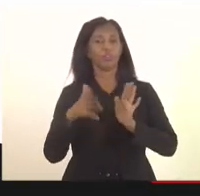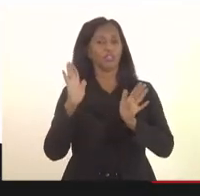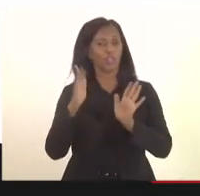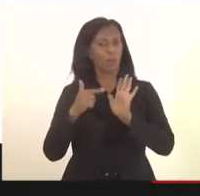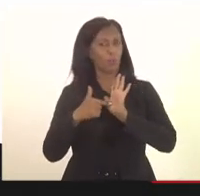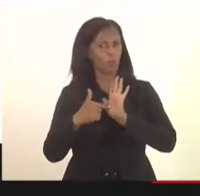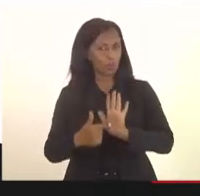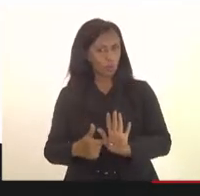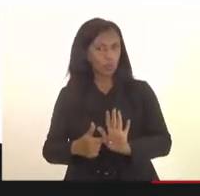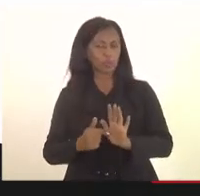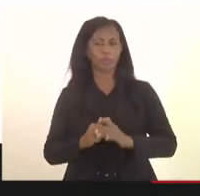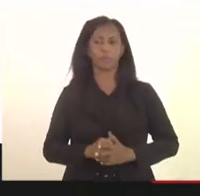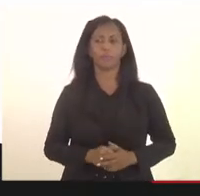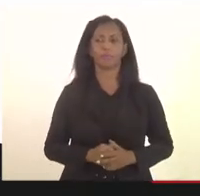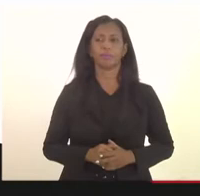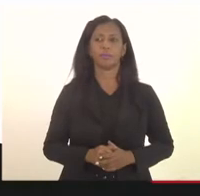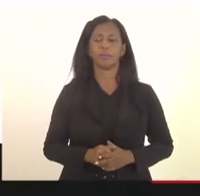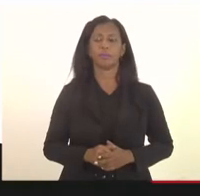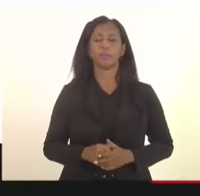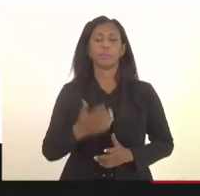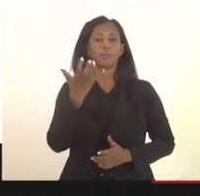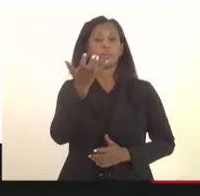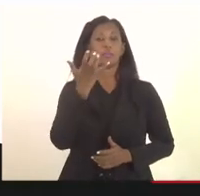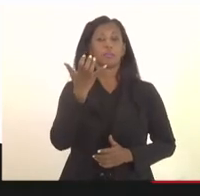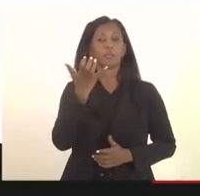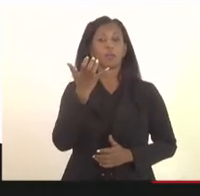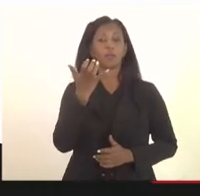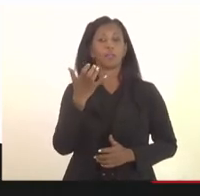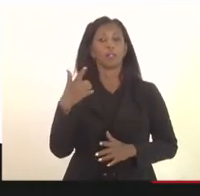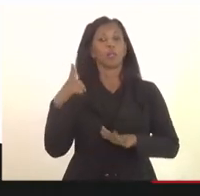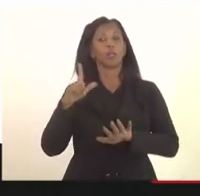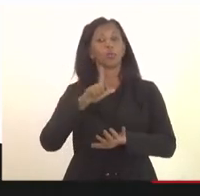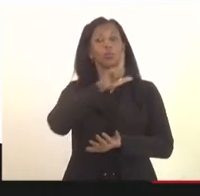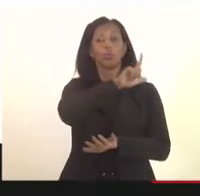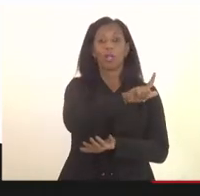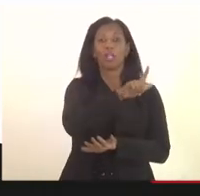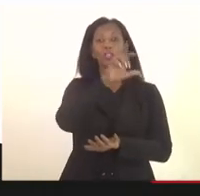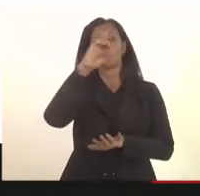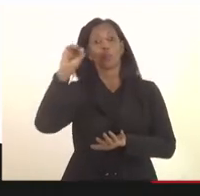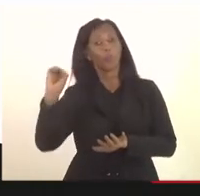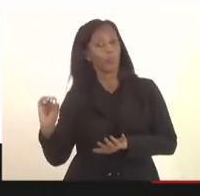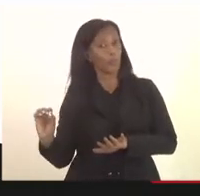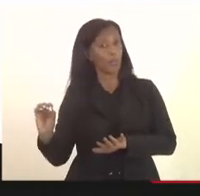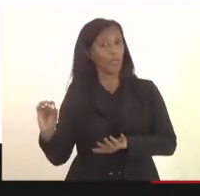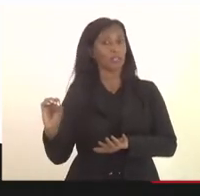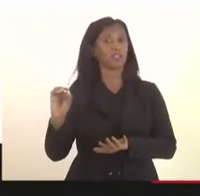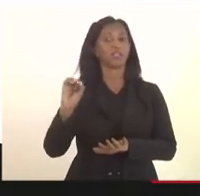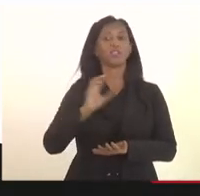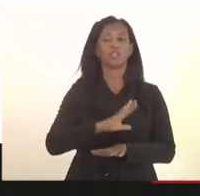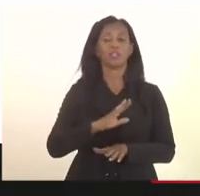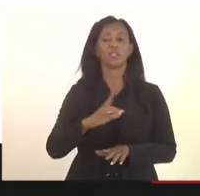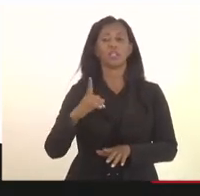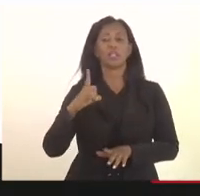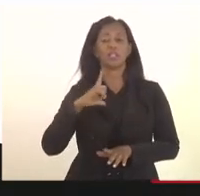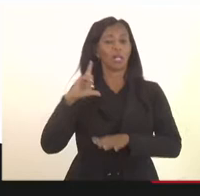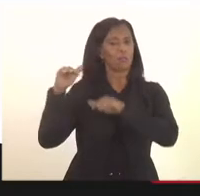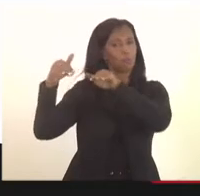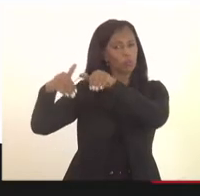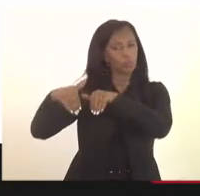então expandindo do leste para o oeste, né? Estamos saindo da Malásia, viemos para a Índia, já estamos com uma presença na